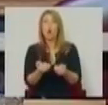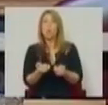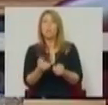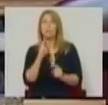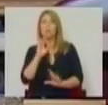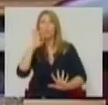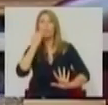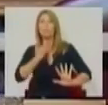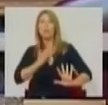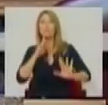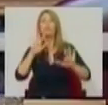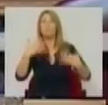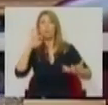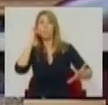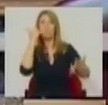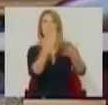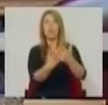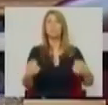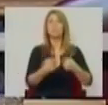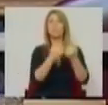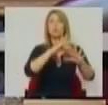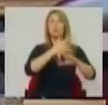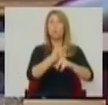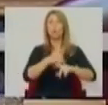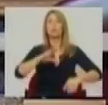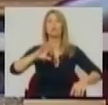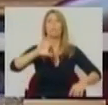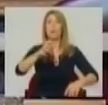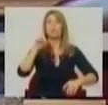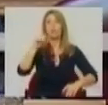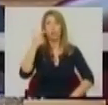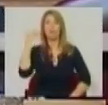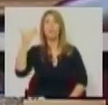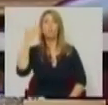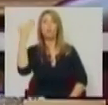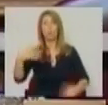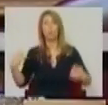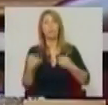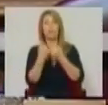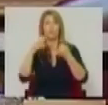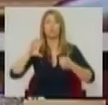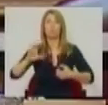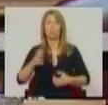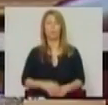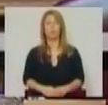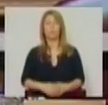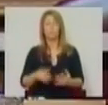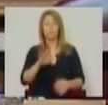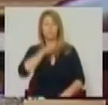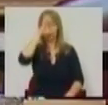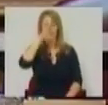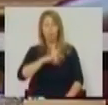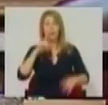ter sobre outros desafios do país e sobre desafios futuros do país. Sr. Ministro, é evidente